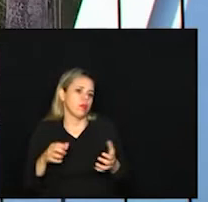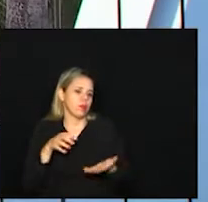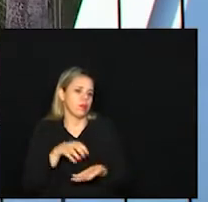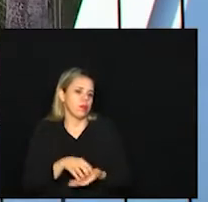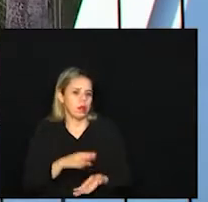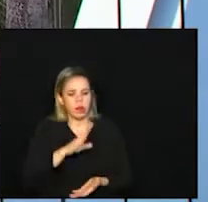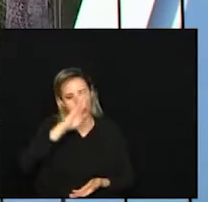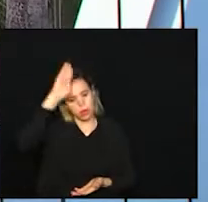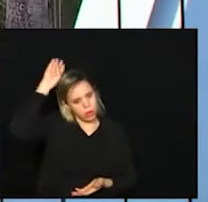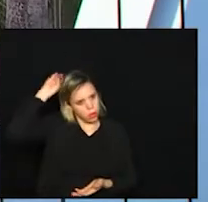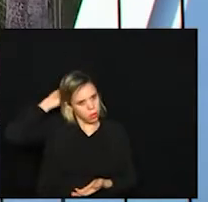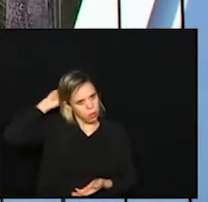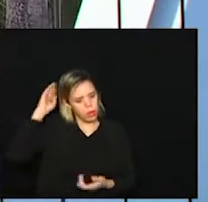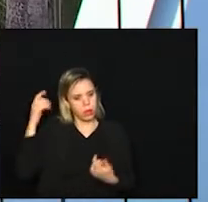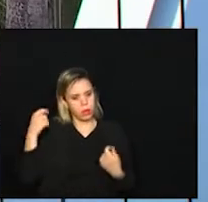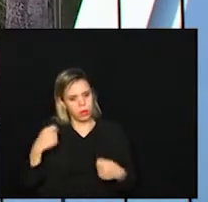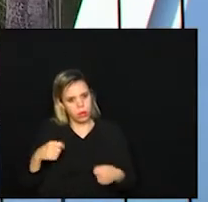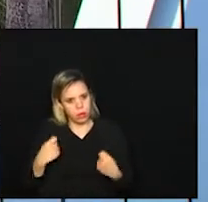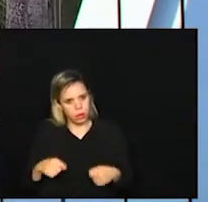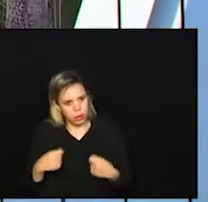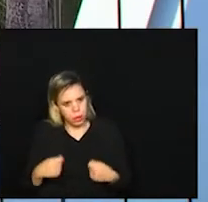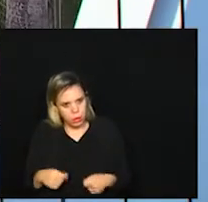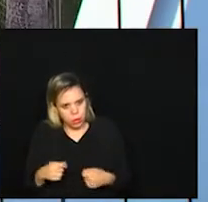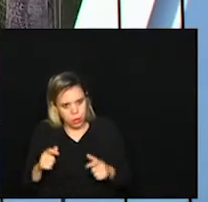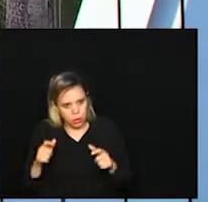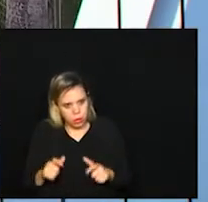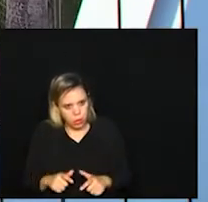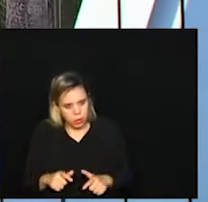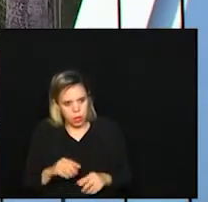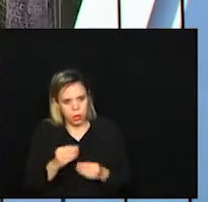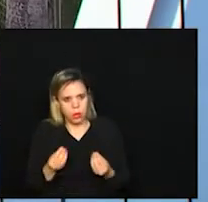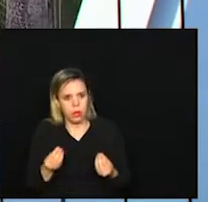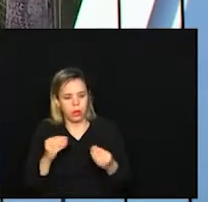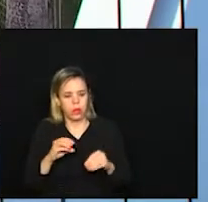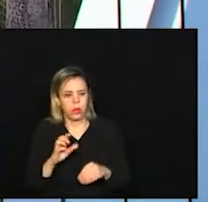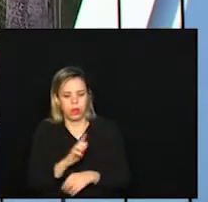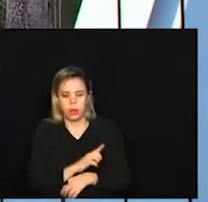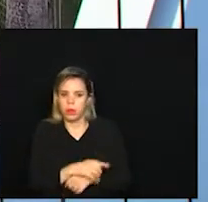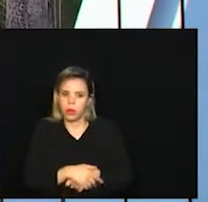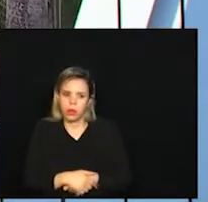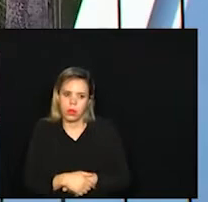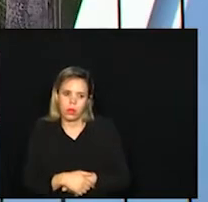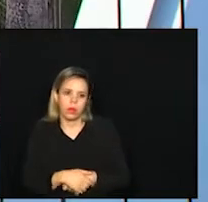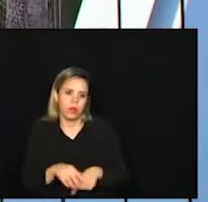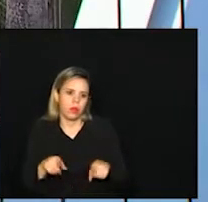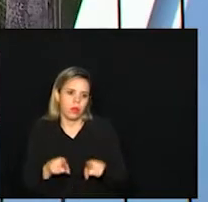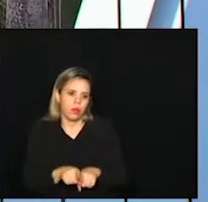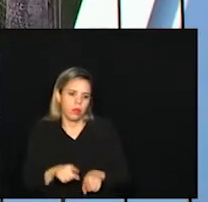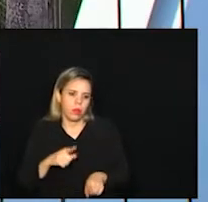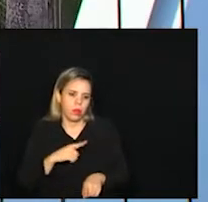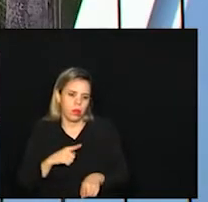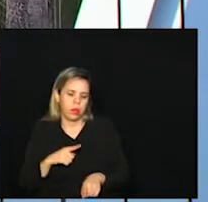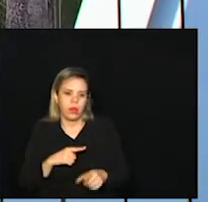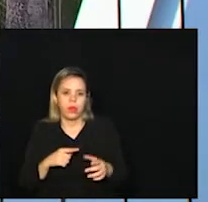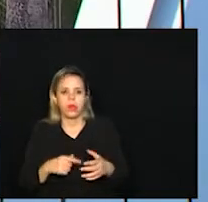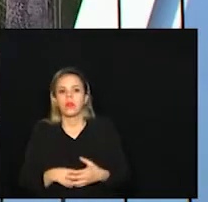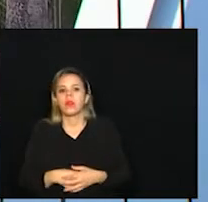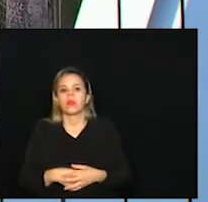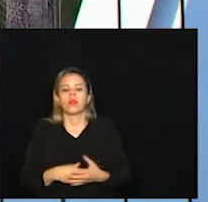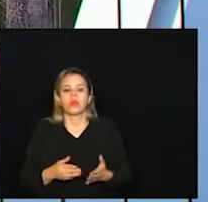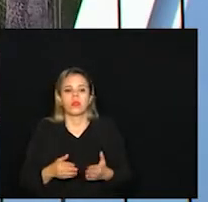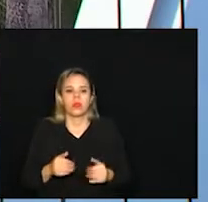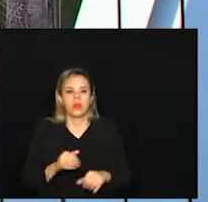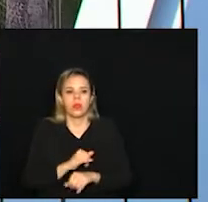do Corpo de Bombeiros que está buscando uma se instalar na região mas também a um apelo